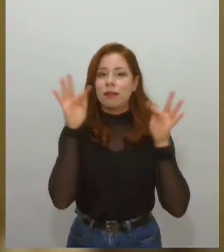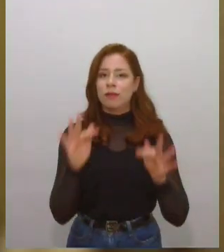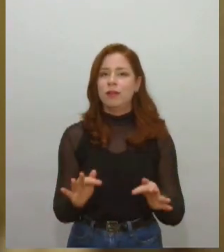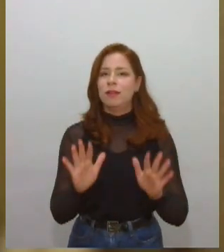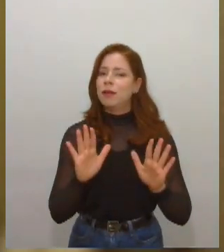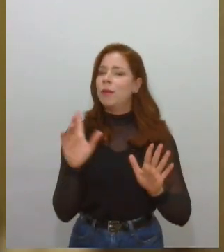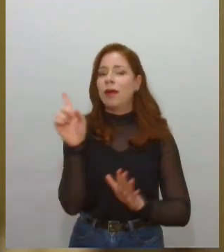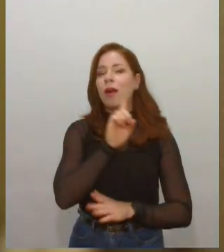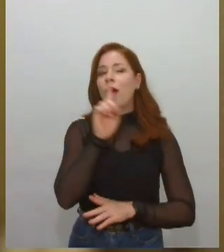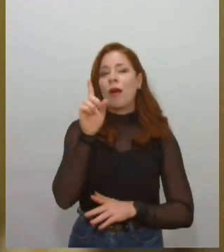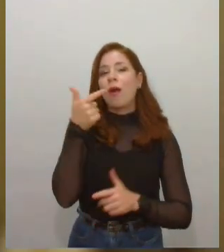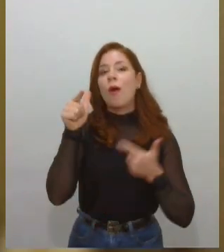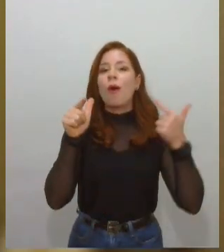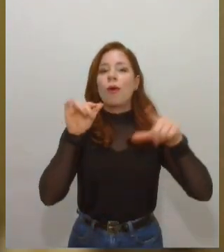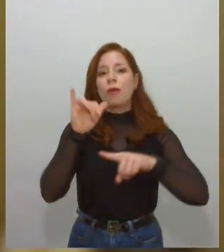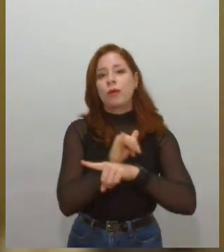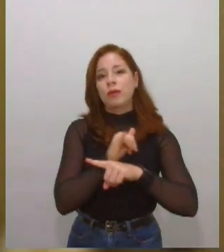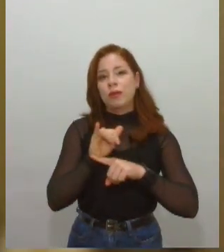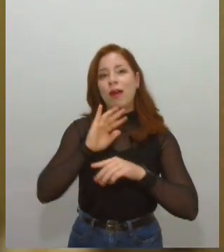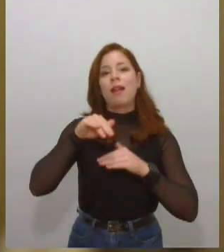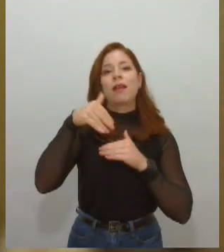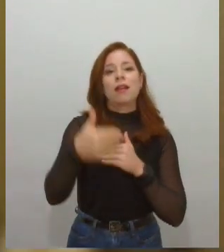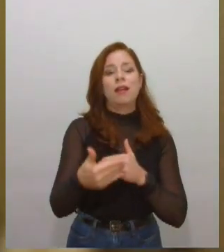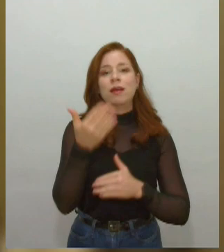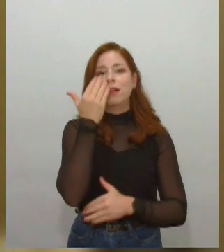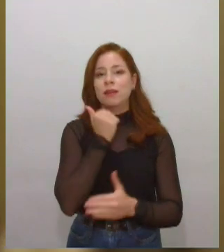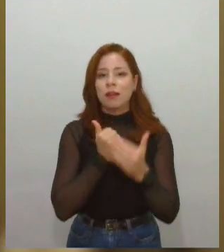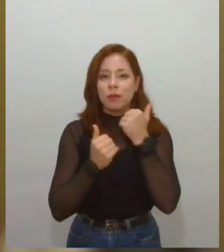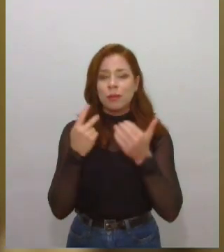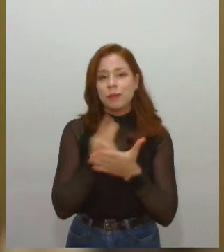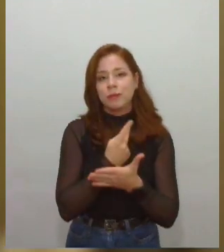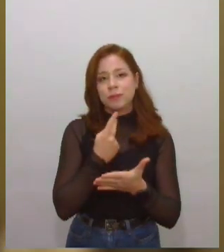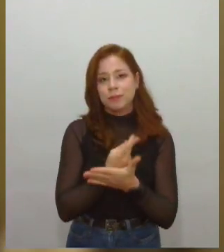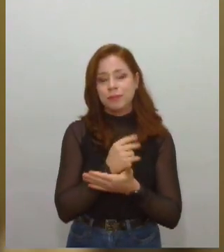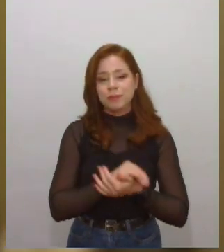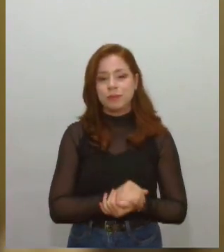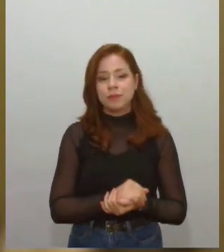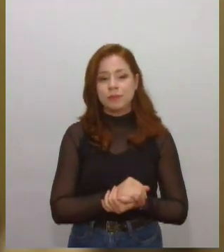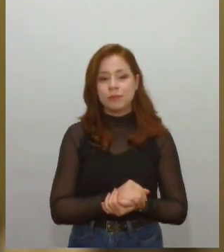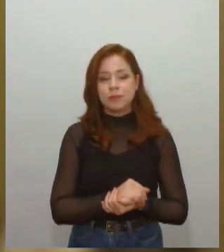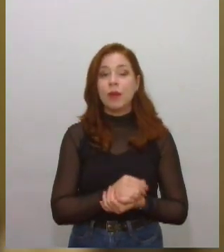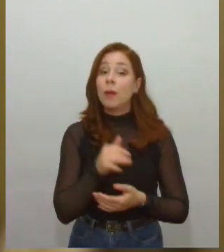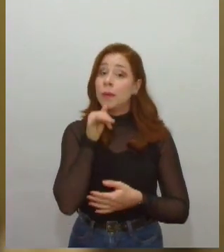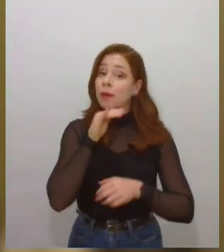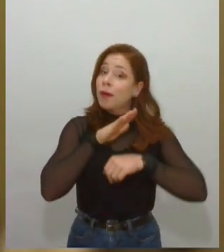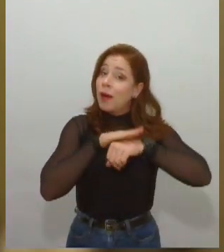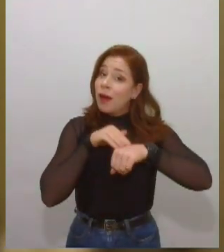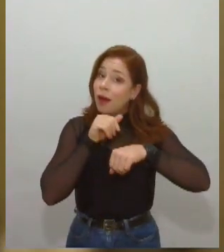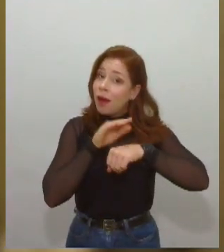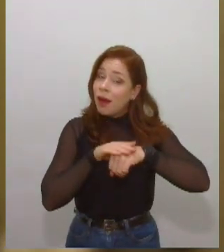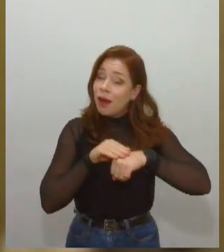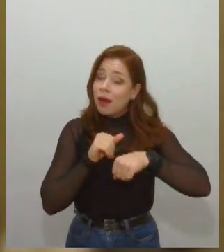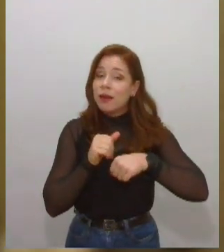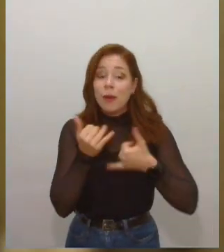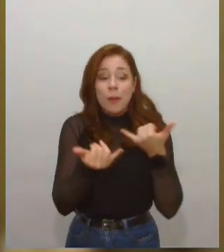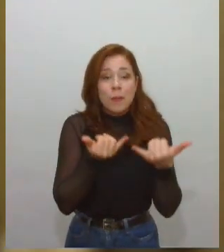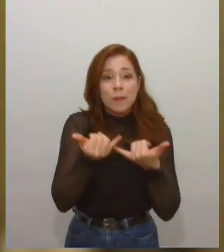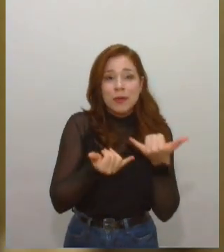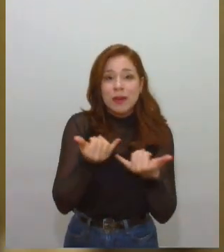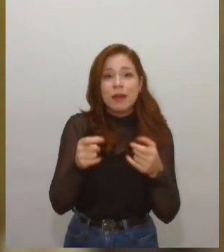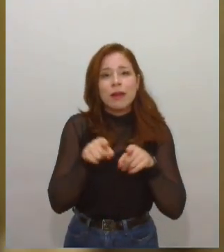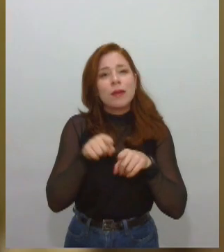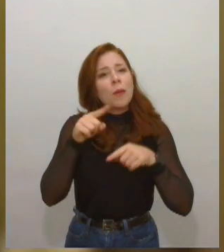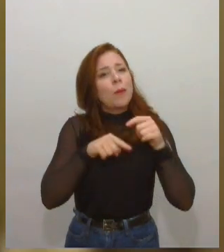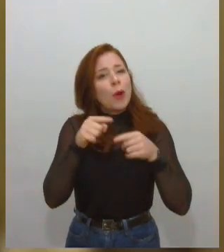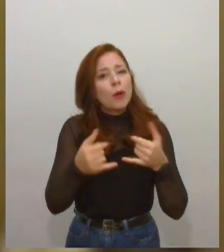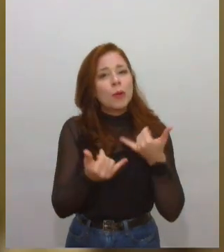além da comida inadequada. Então, o carinho, o afeto, o brincar, o brinquedo, levar para passear,